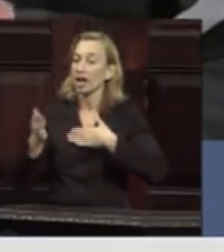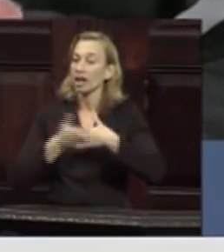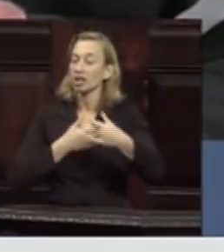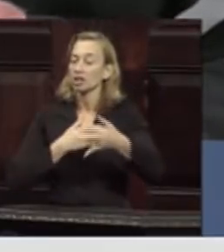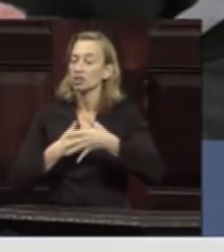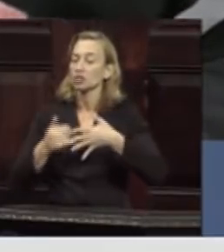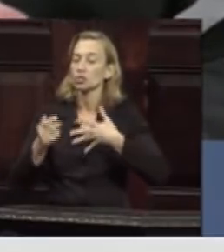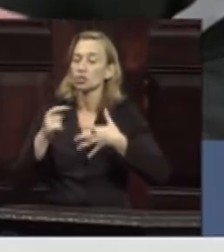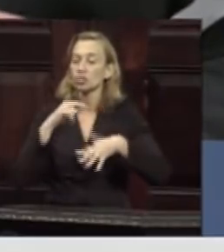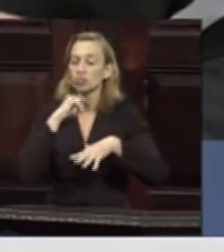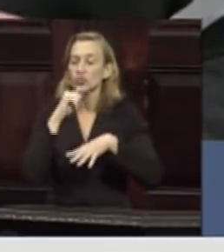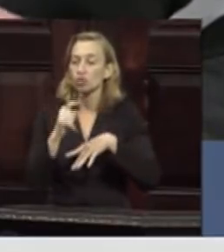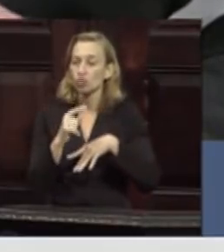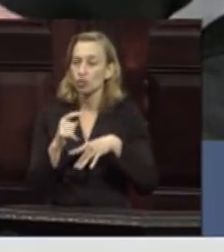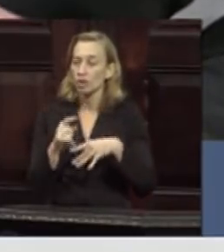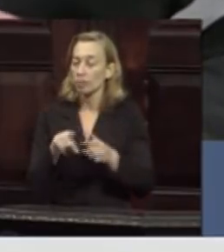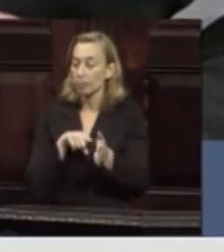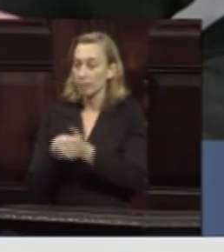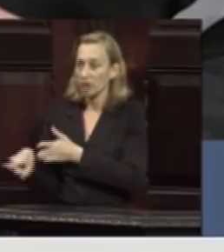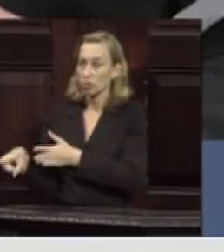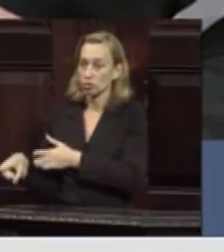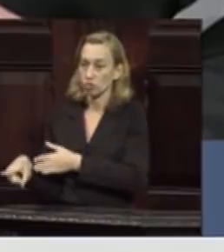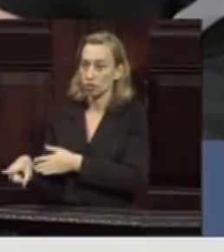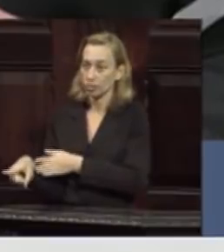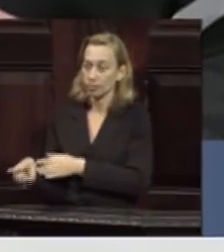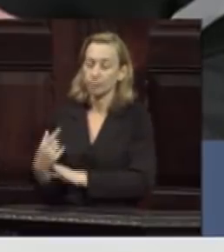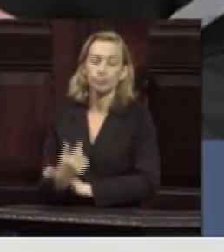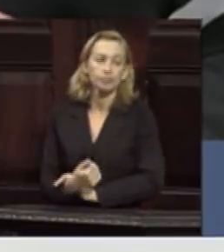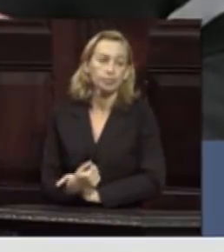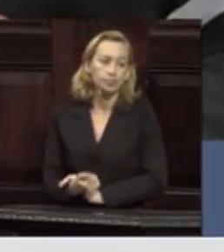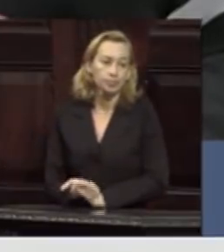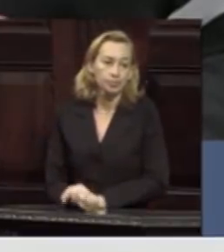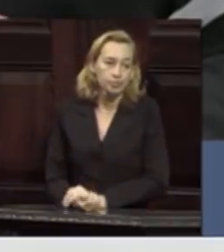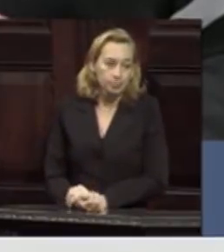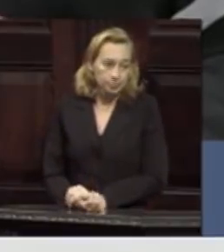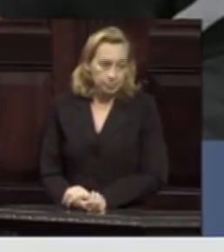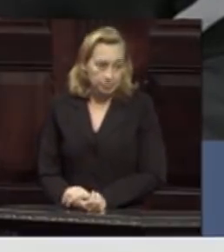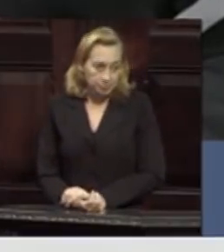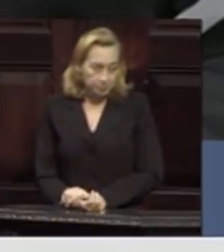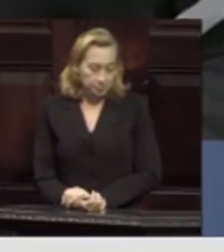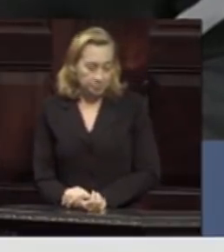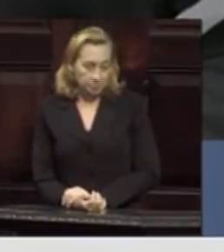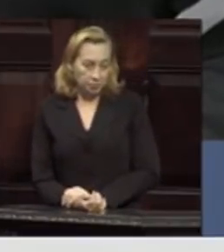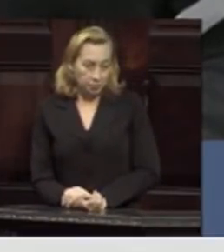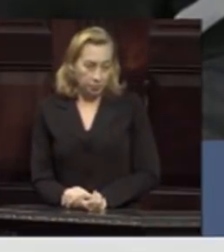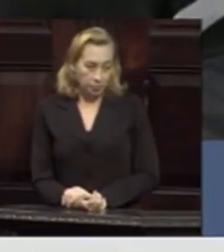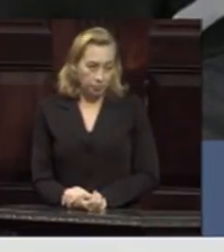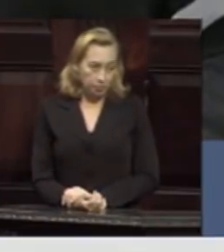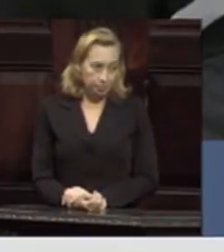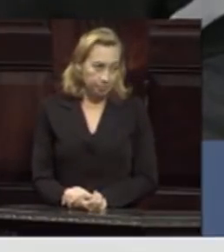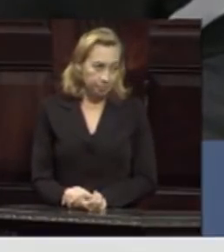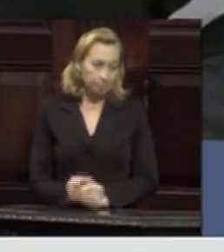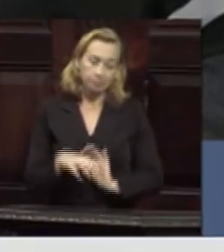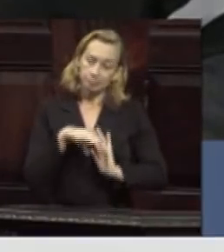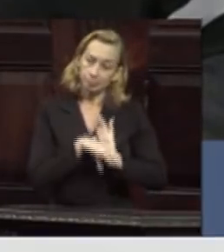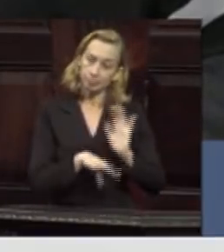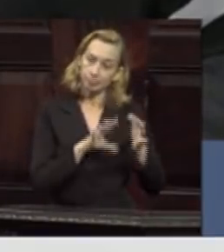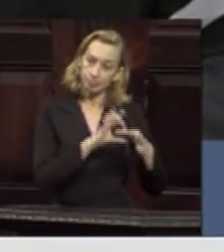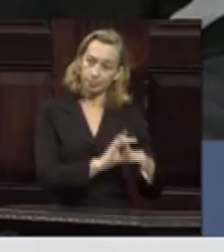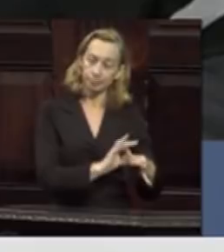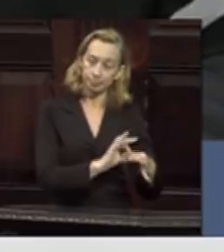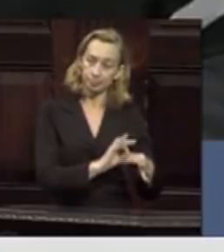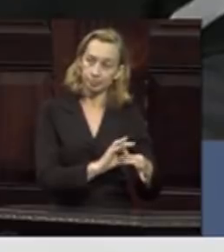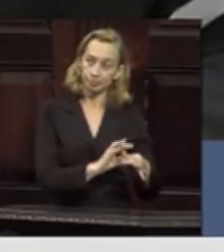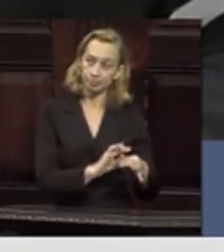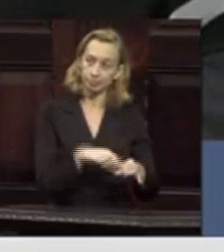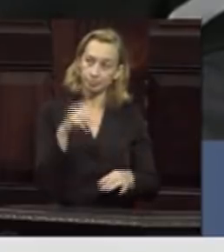estejam representadas aqui, senão a possibilidade de emenda vai torpedear a aprovação